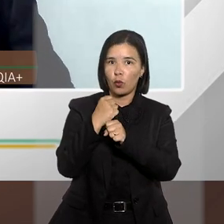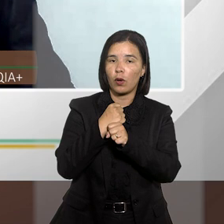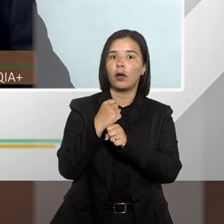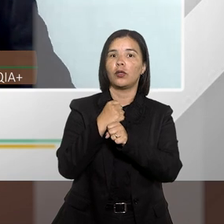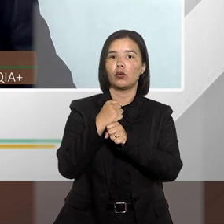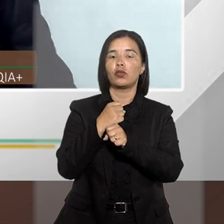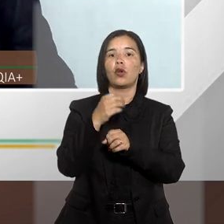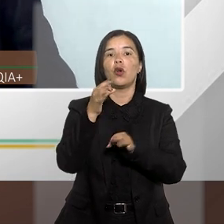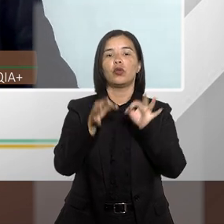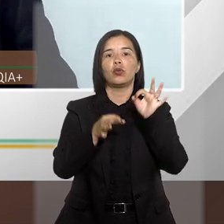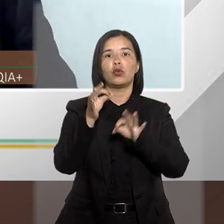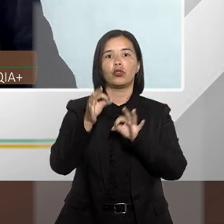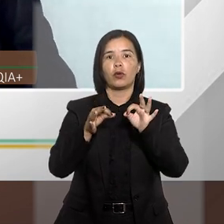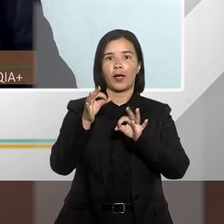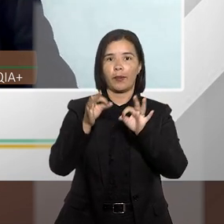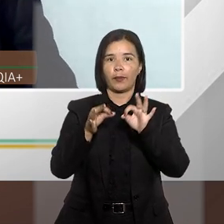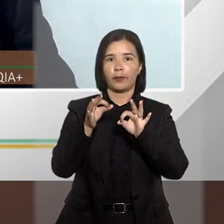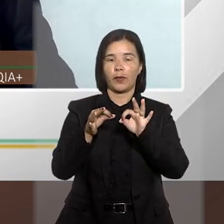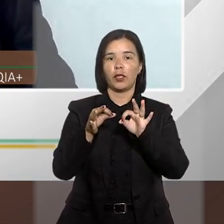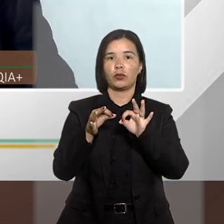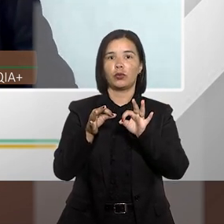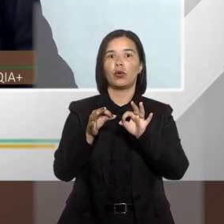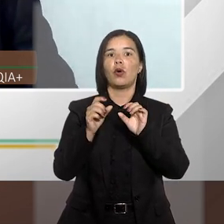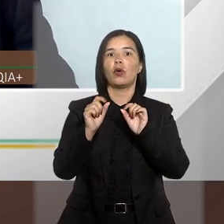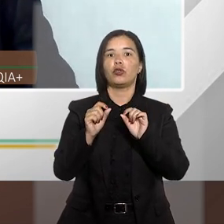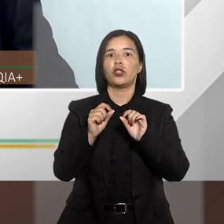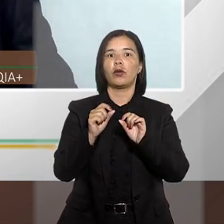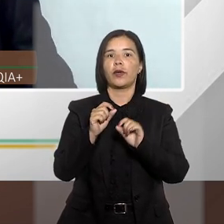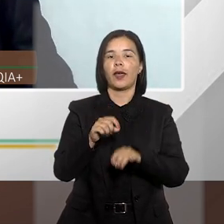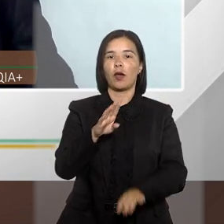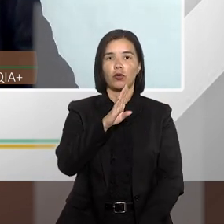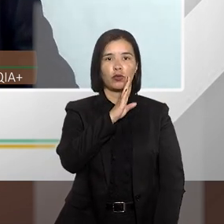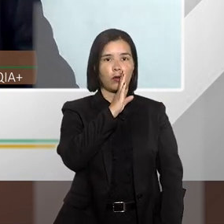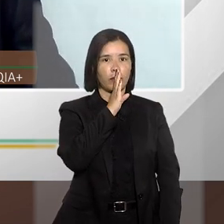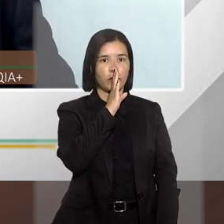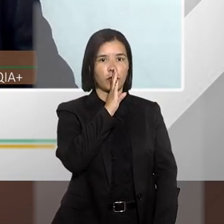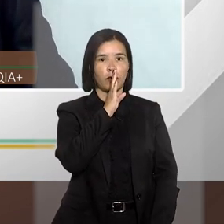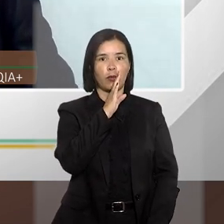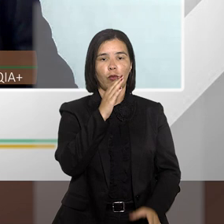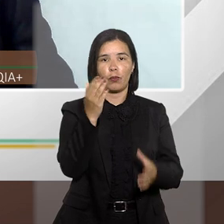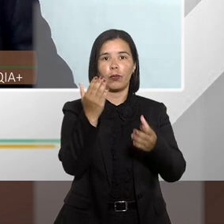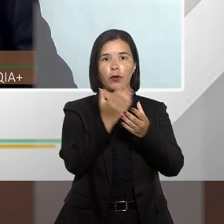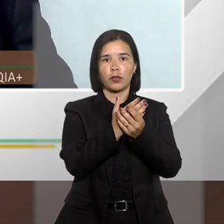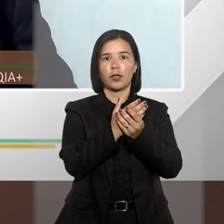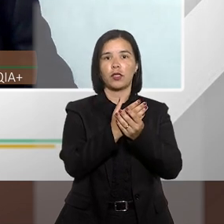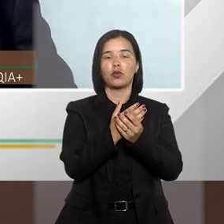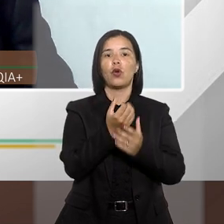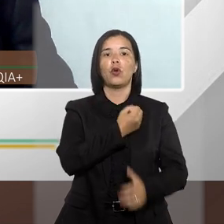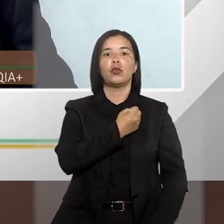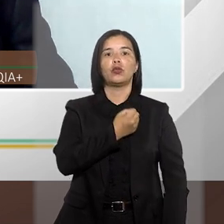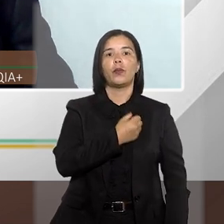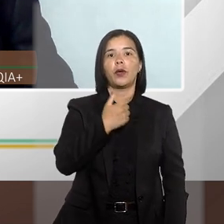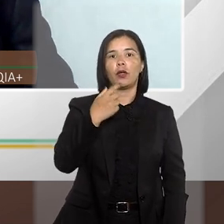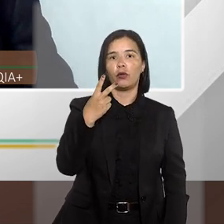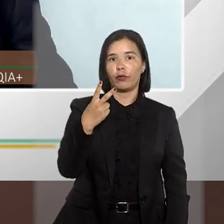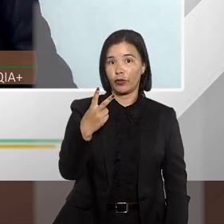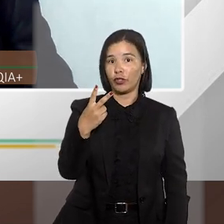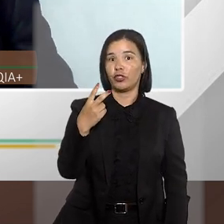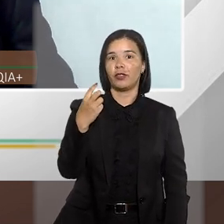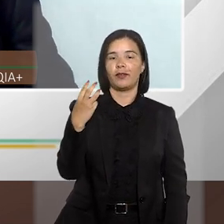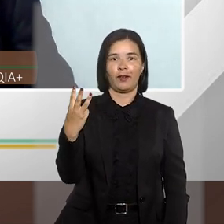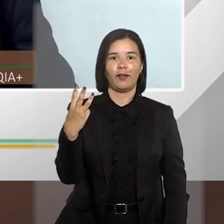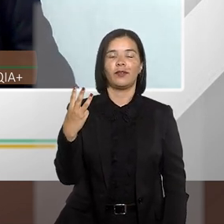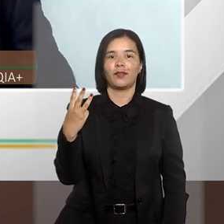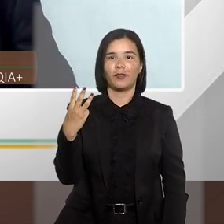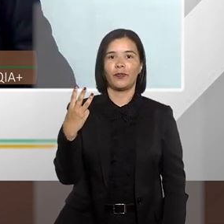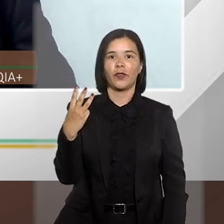do julgamento da ação direta de omissão, ação de inconstitucionalidade por omissão número 26 pelo Supremo Tribunal Federal.